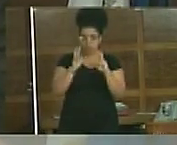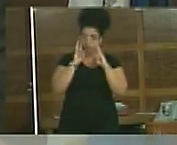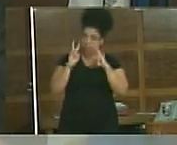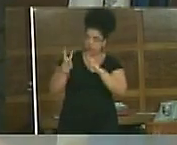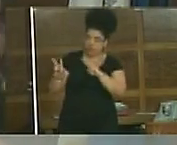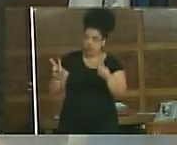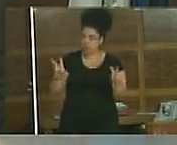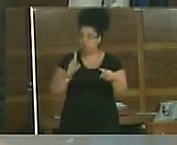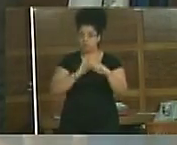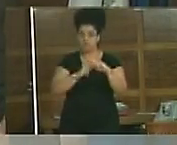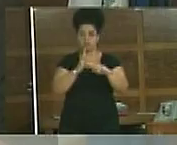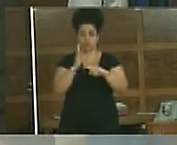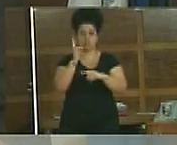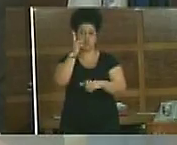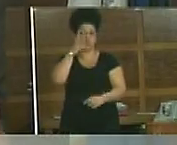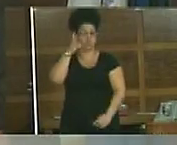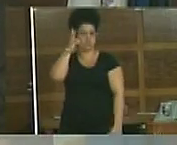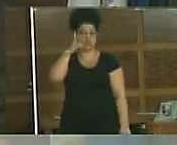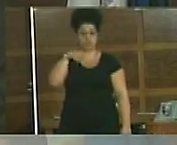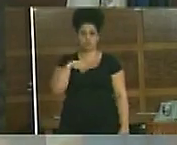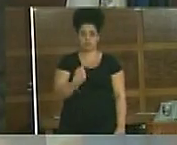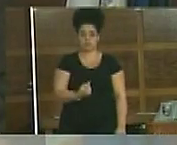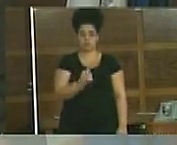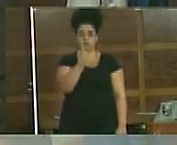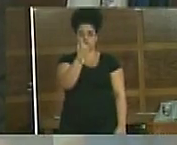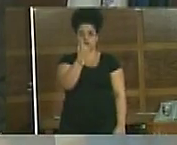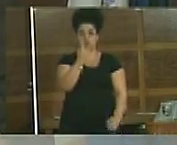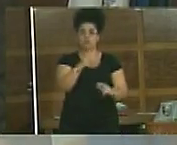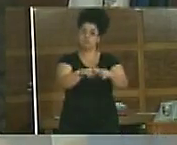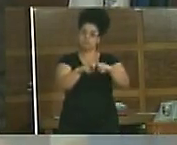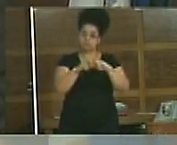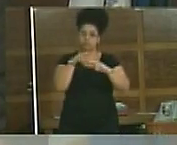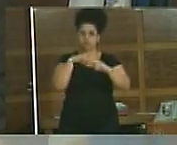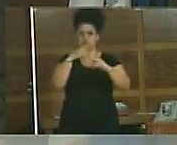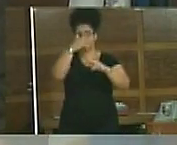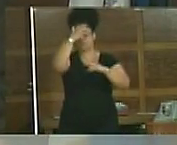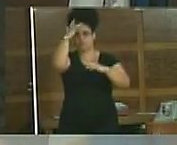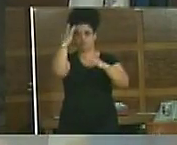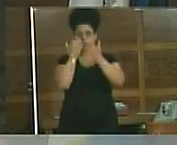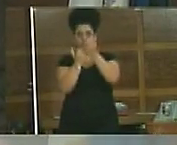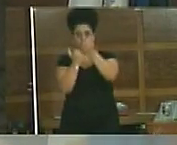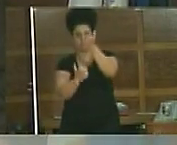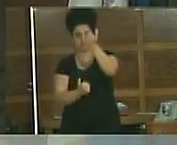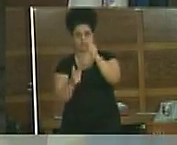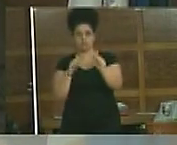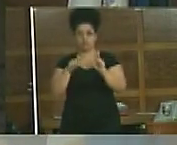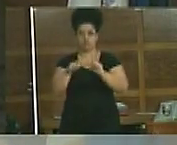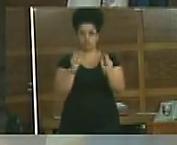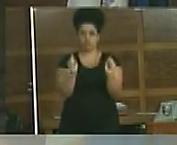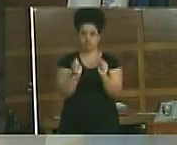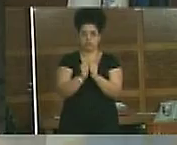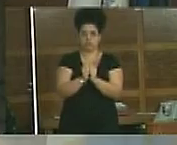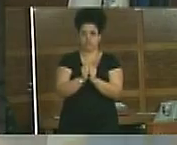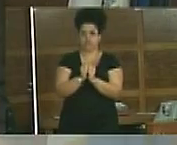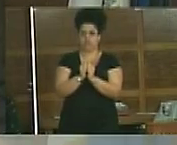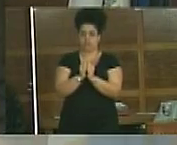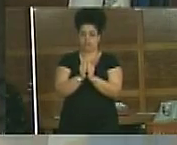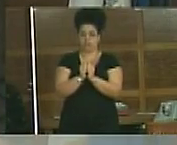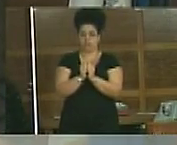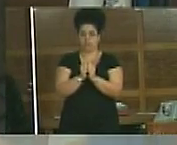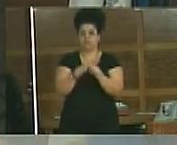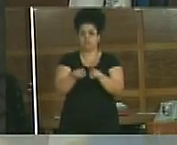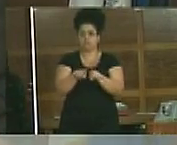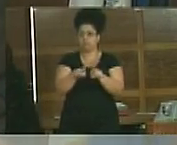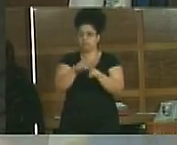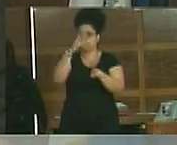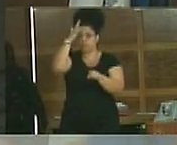vereador, ele é uma só pessoa, onipresente é só Deus. Se ele não tiver esses braços ali cuidando, até o próprio